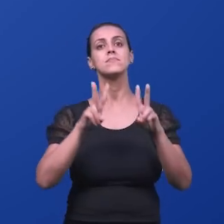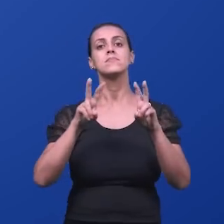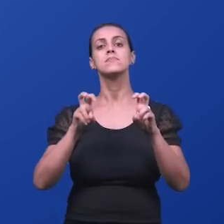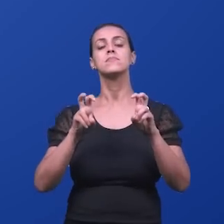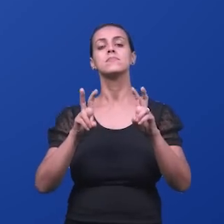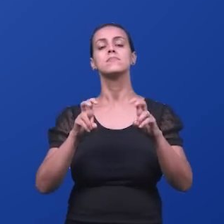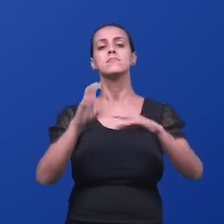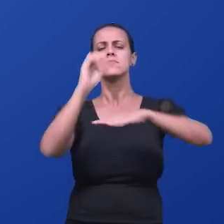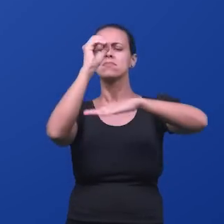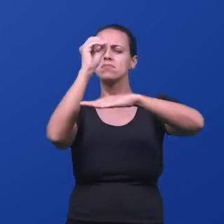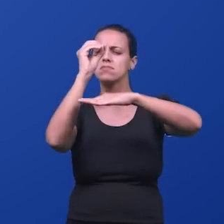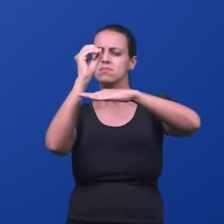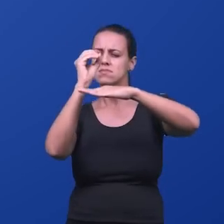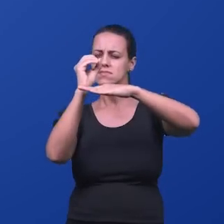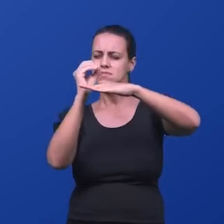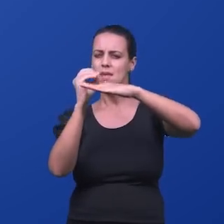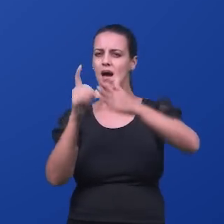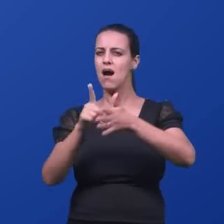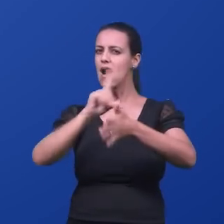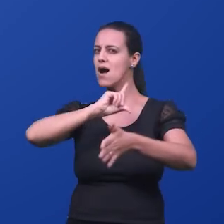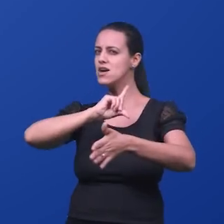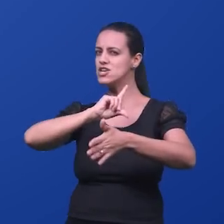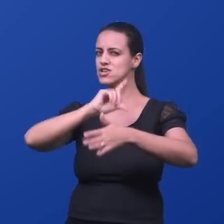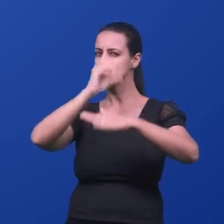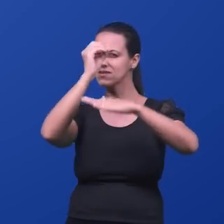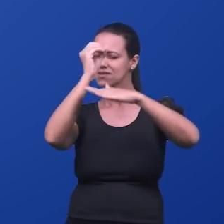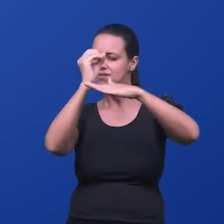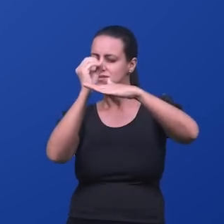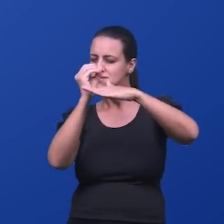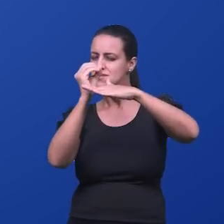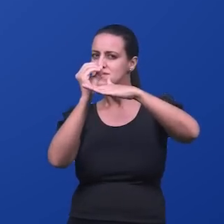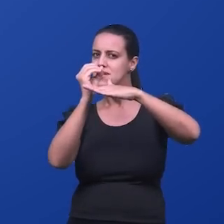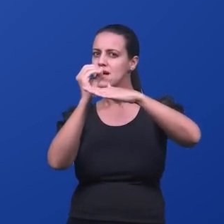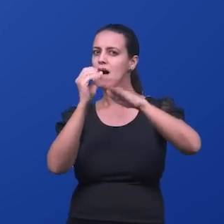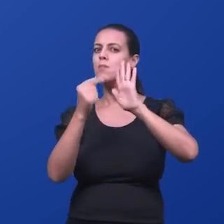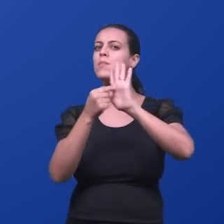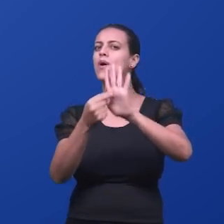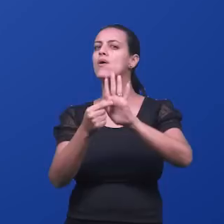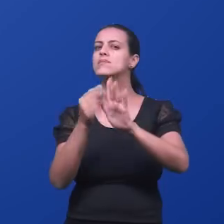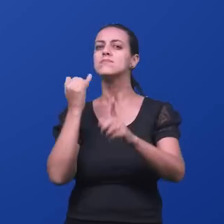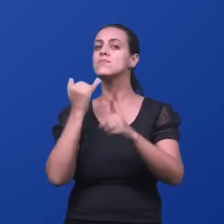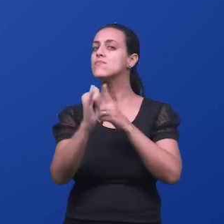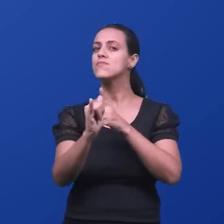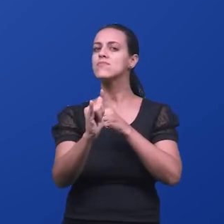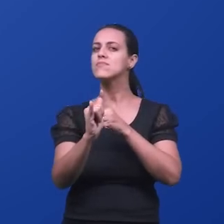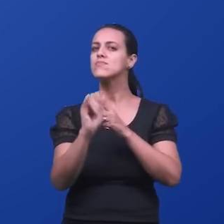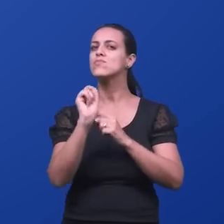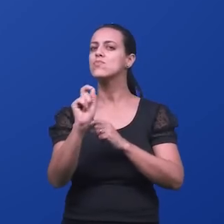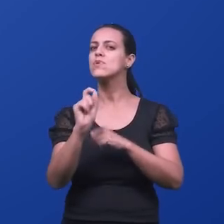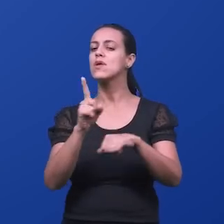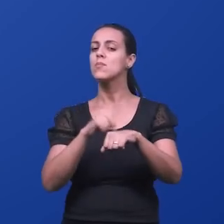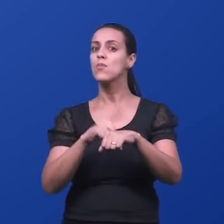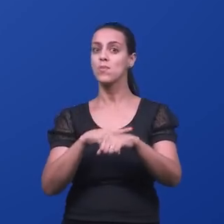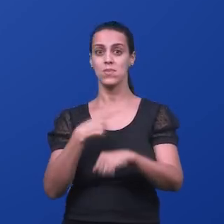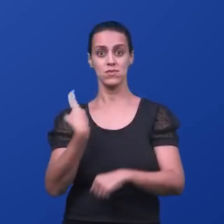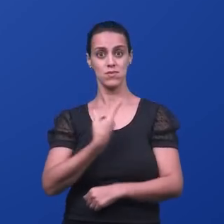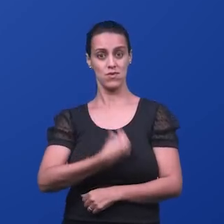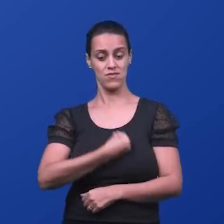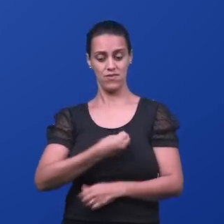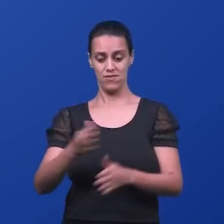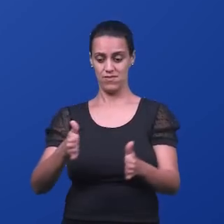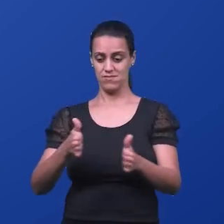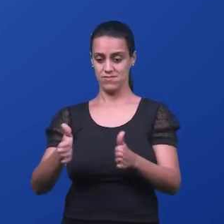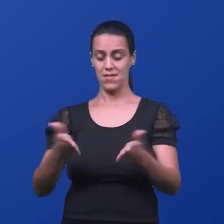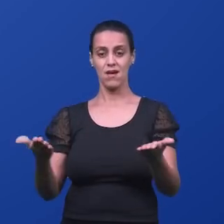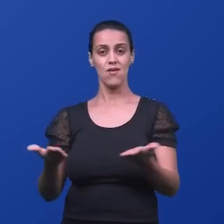refresque o dia, o verso 17 do capítulo 2 de Cantares aponta profeticamente para o momento profético ao qual temos vivido hoje em